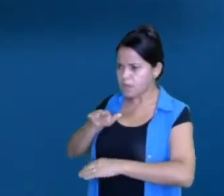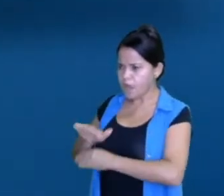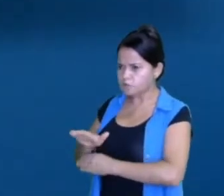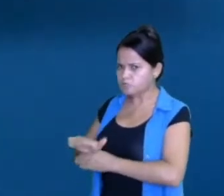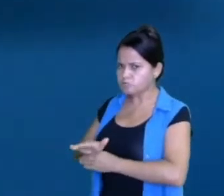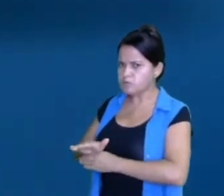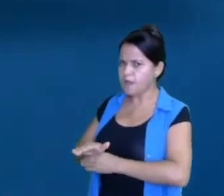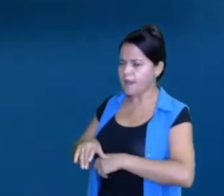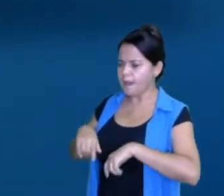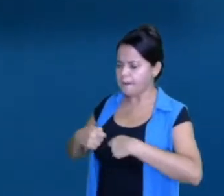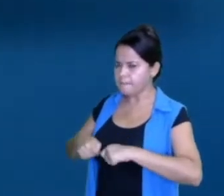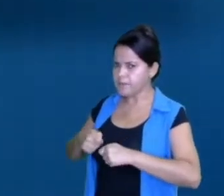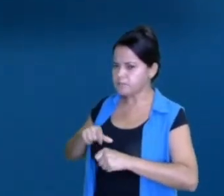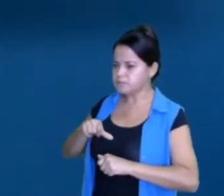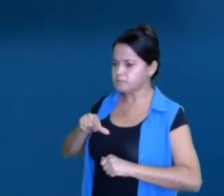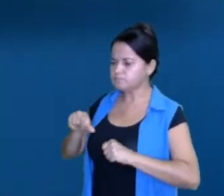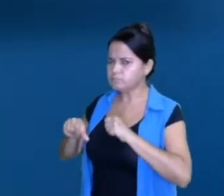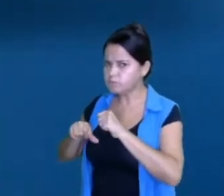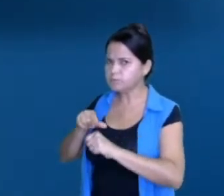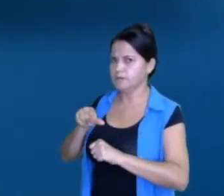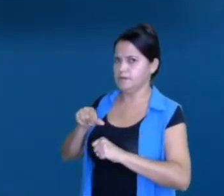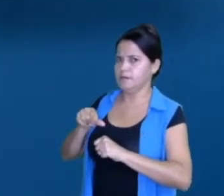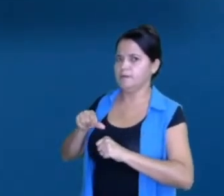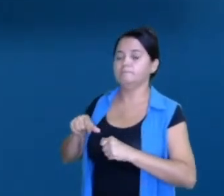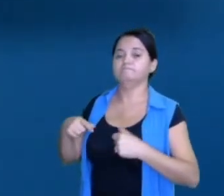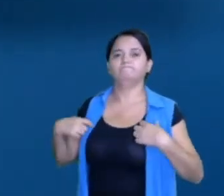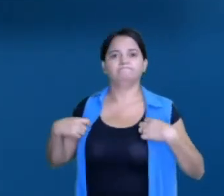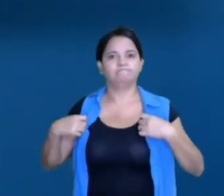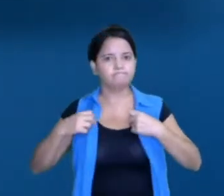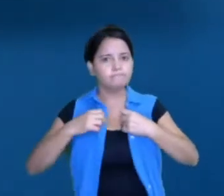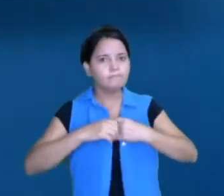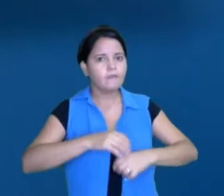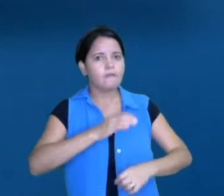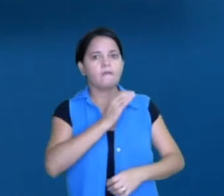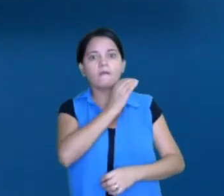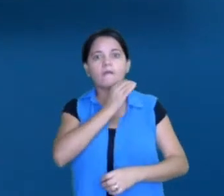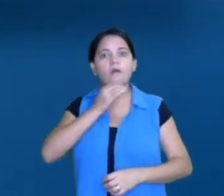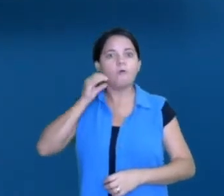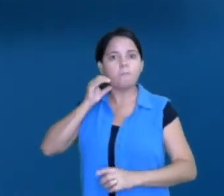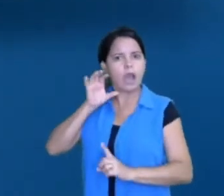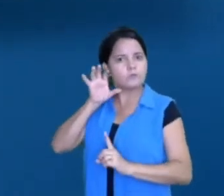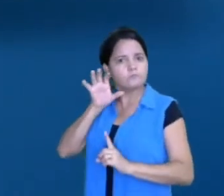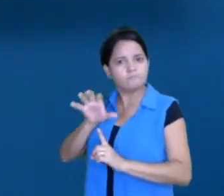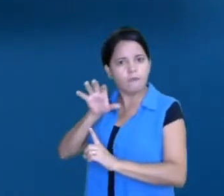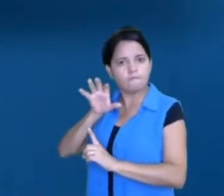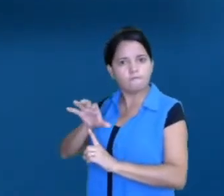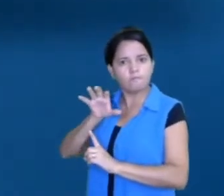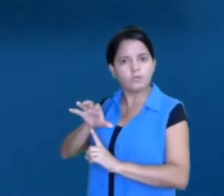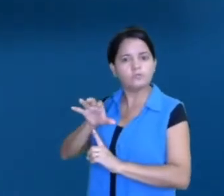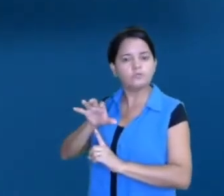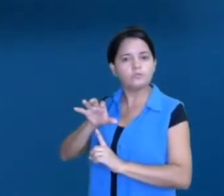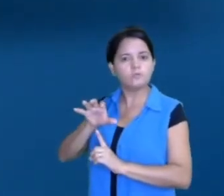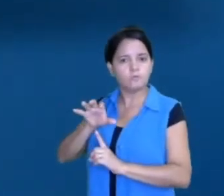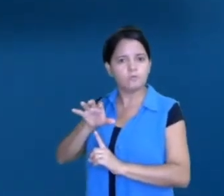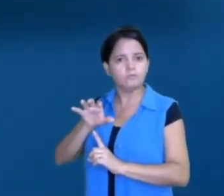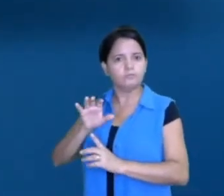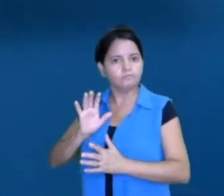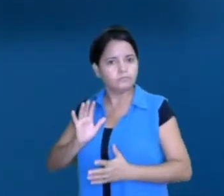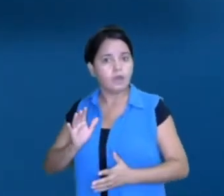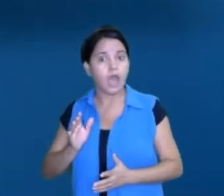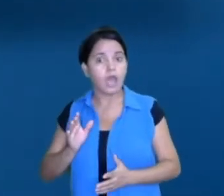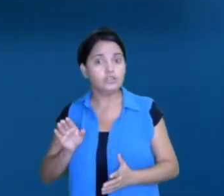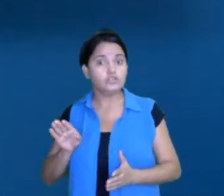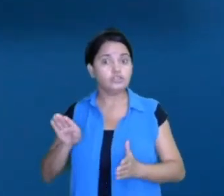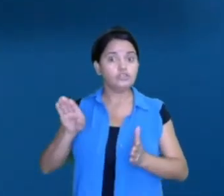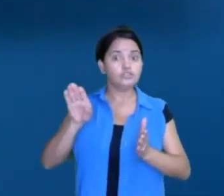ser melhorado, né? Então, a influência de Karl Marx foi tanta que chegou até a Revolução Russa.